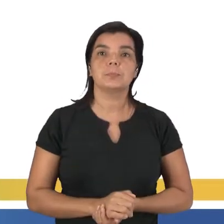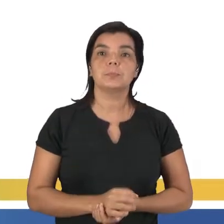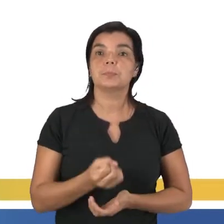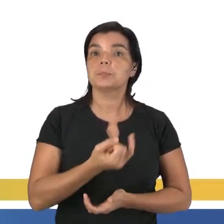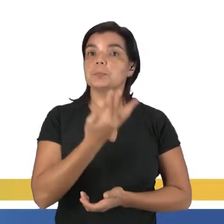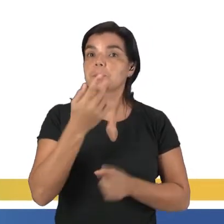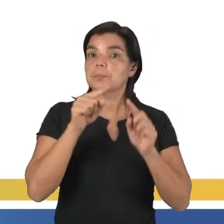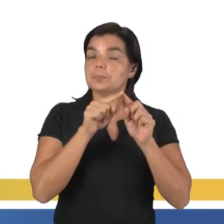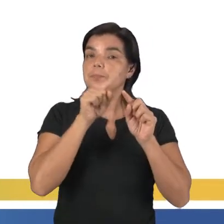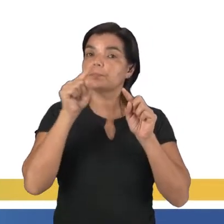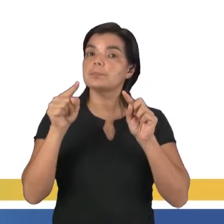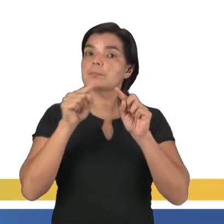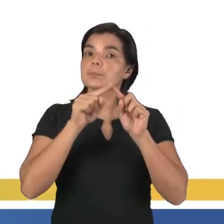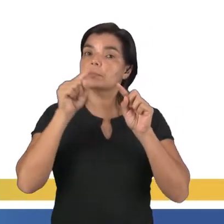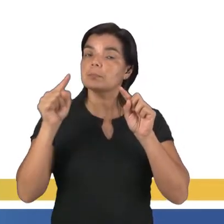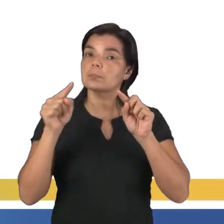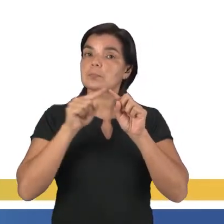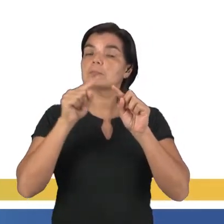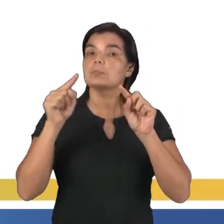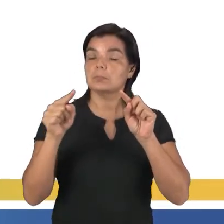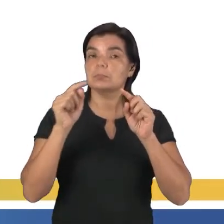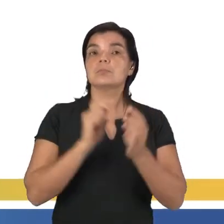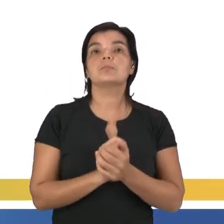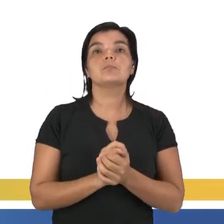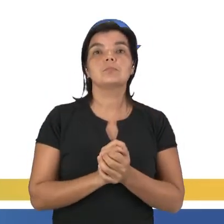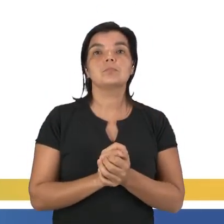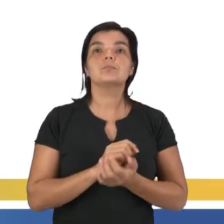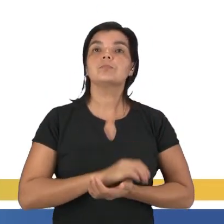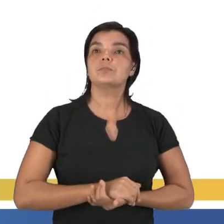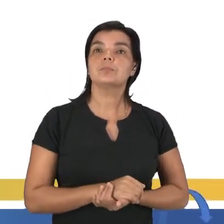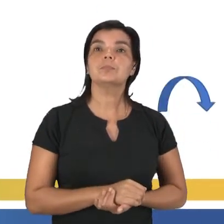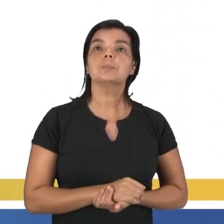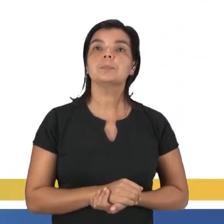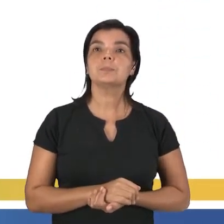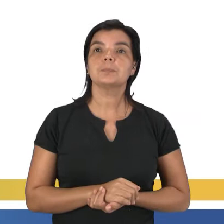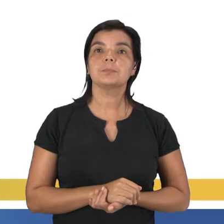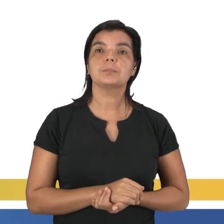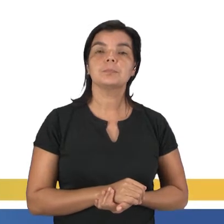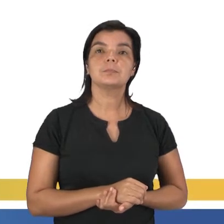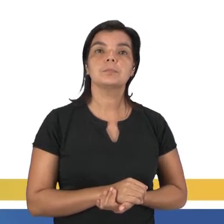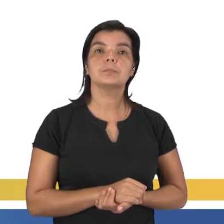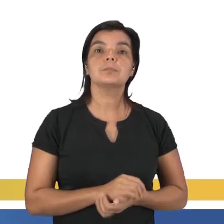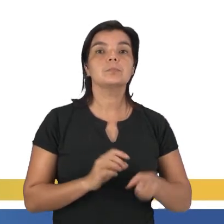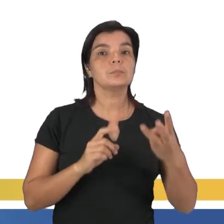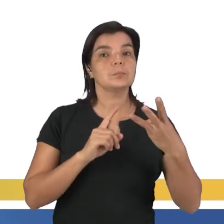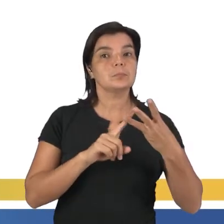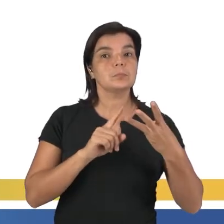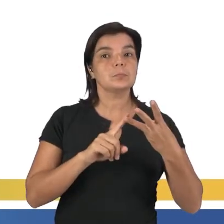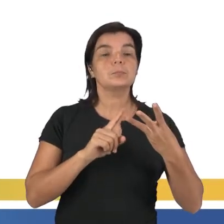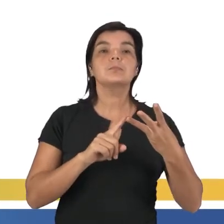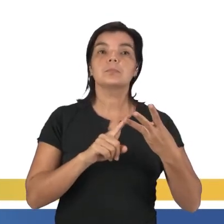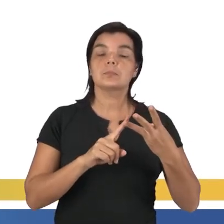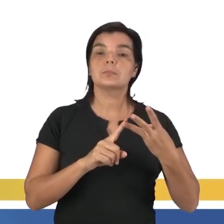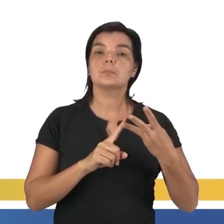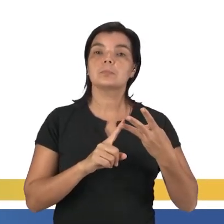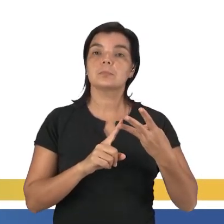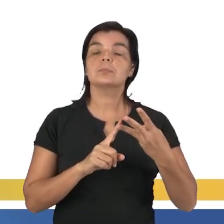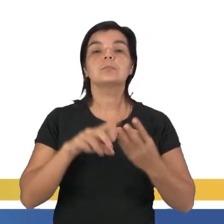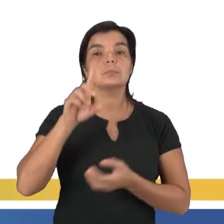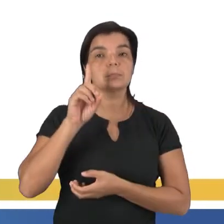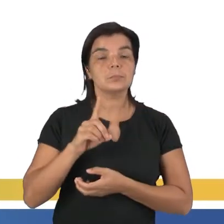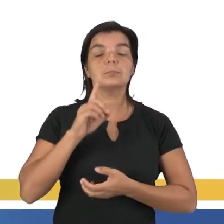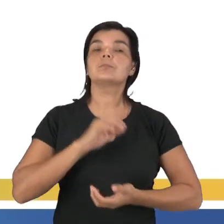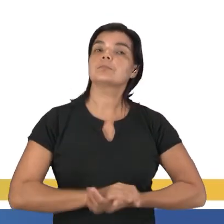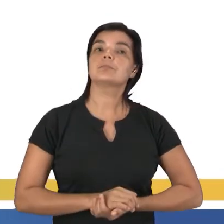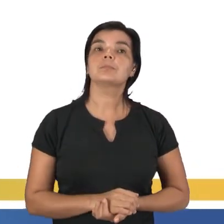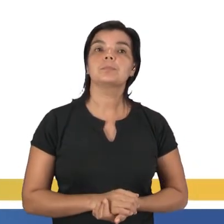quantas casas você vai de litros para mililitros. E a gente pula 1, 2, 3. Ou seja, 3 casas para